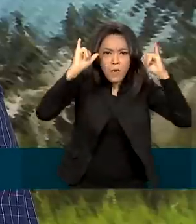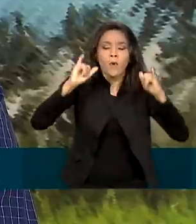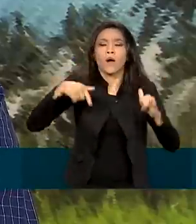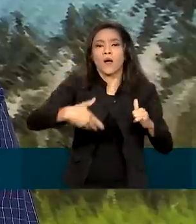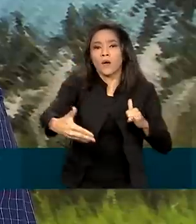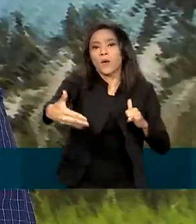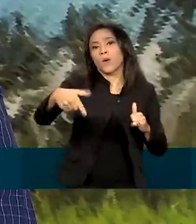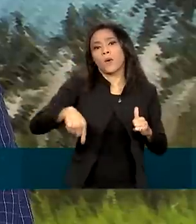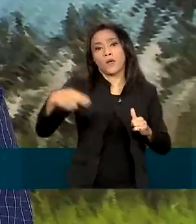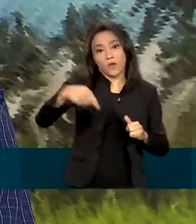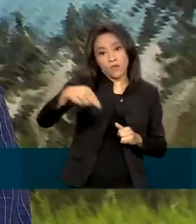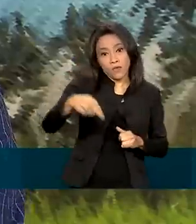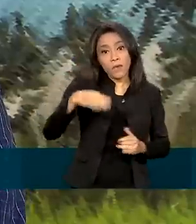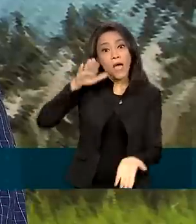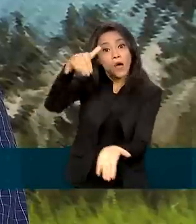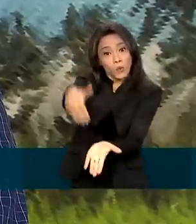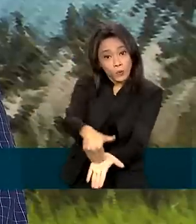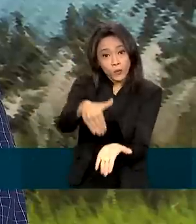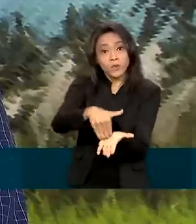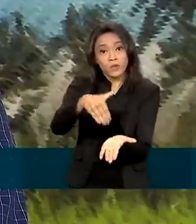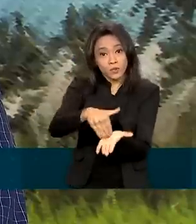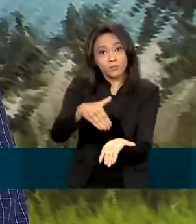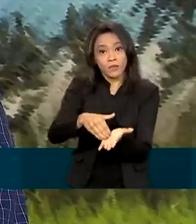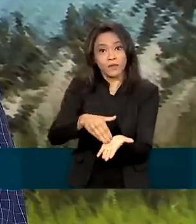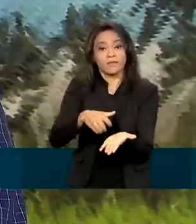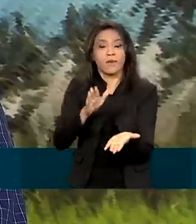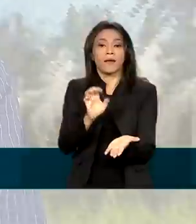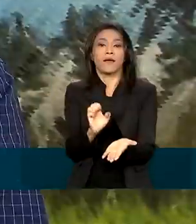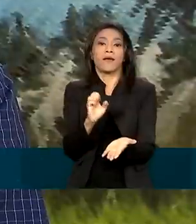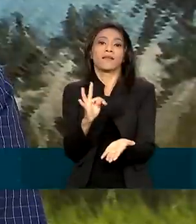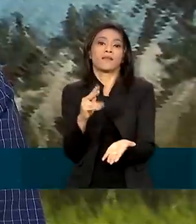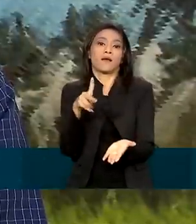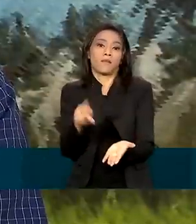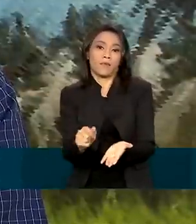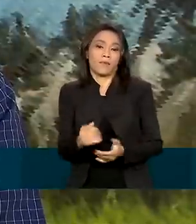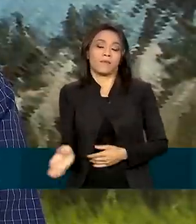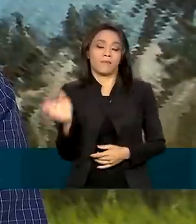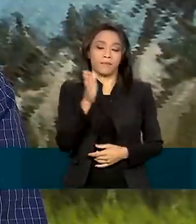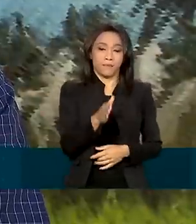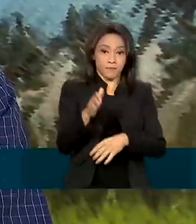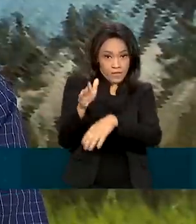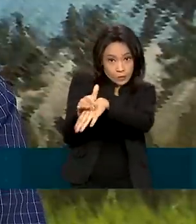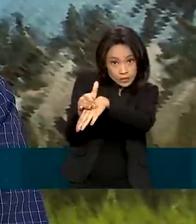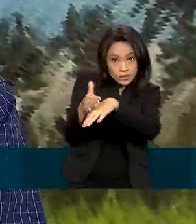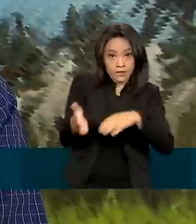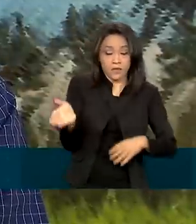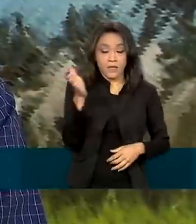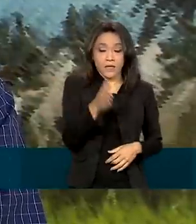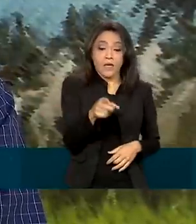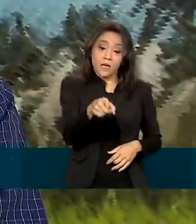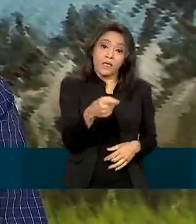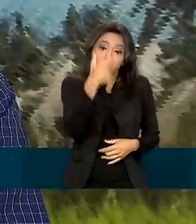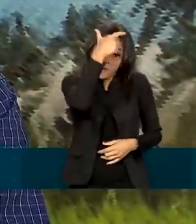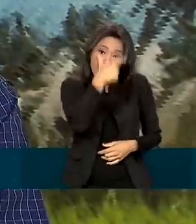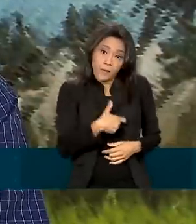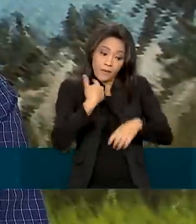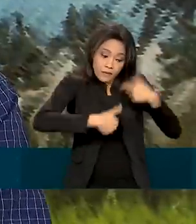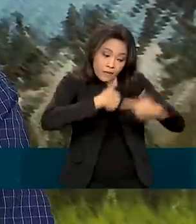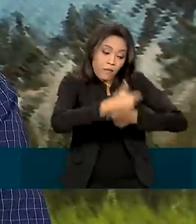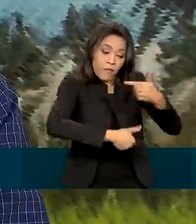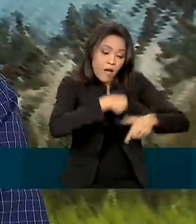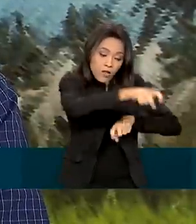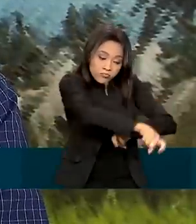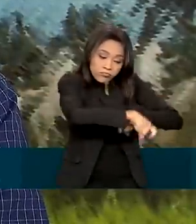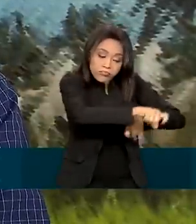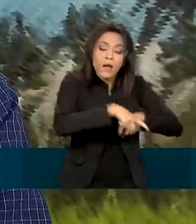última etapa de vacinação que vai acontecer contra a febre aftosa. O produtor, ele é o principal protagonista desse processo. Ele que tem os